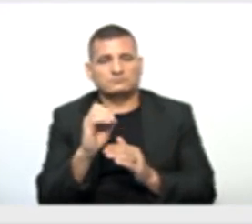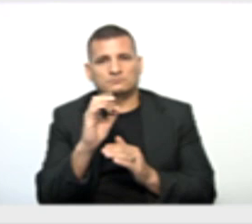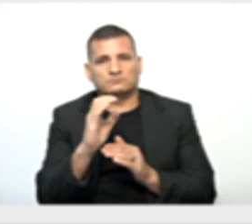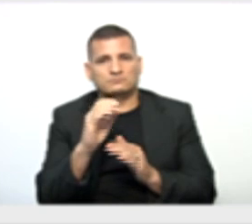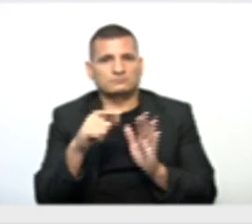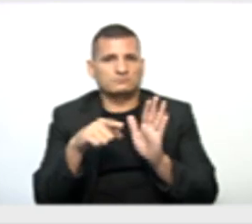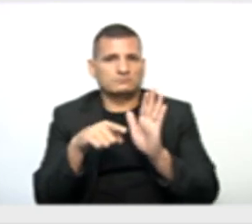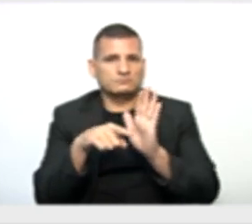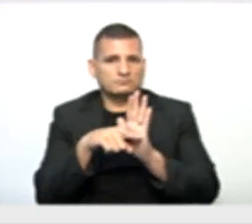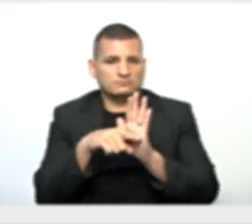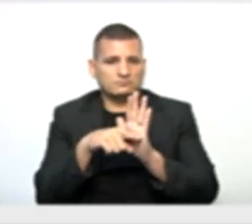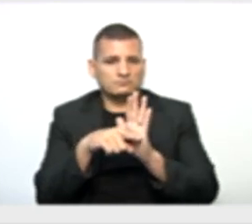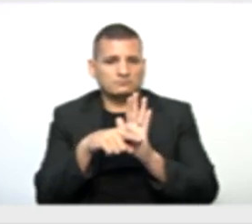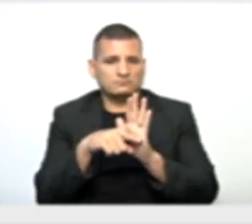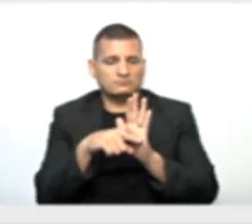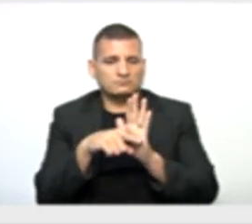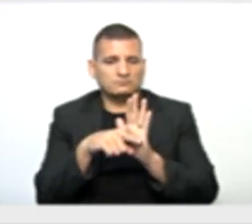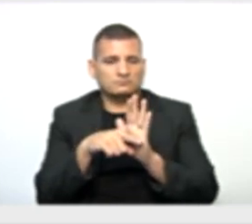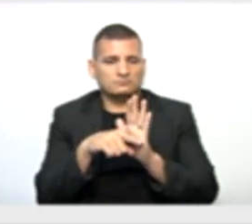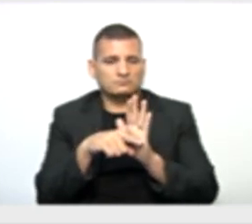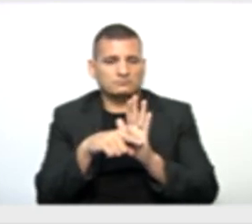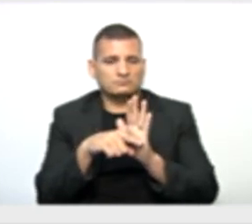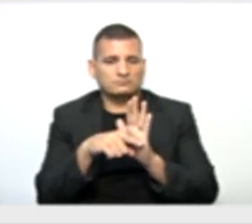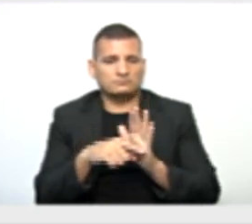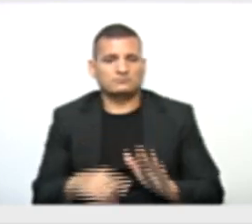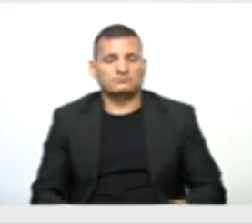é negativo. Então, vou pedir para executar de novo.